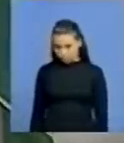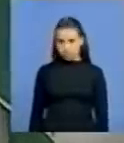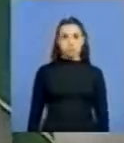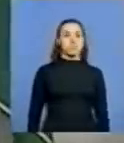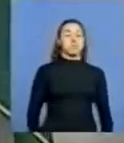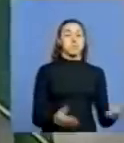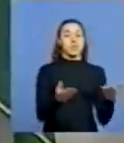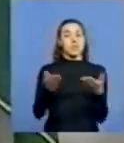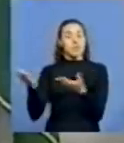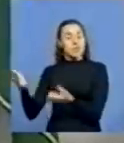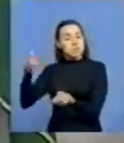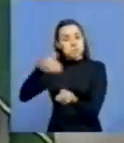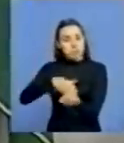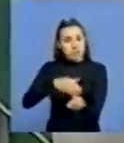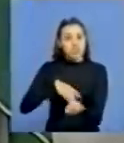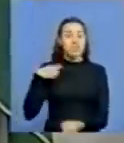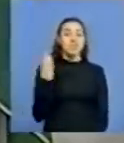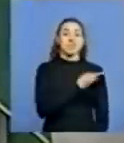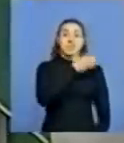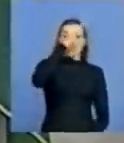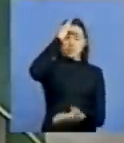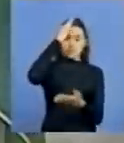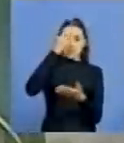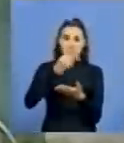Eis o mistério da nossa fé.